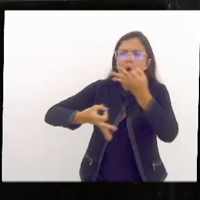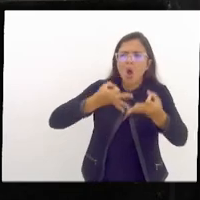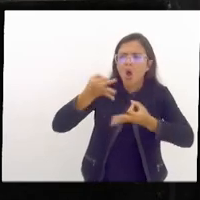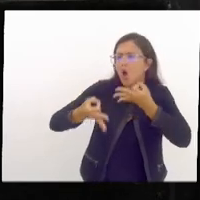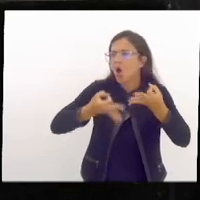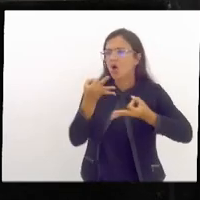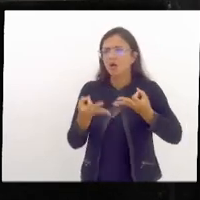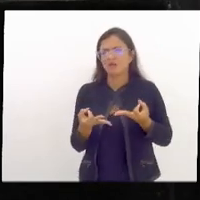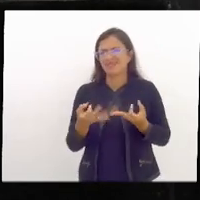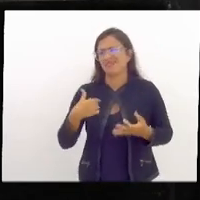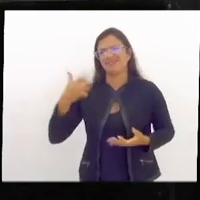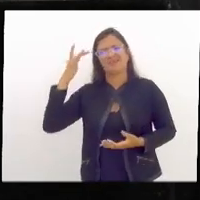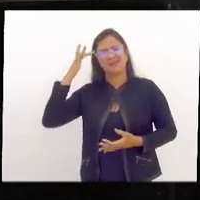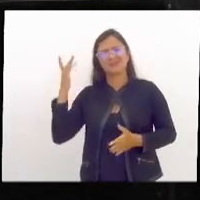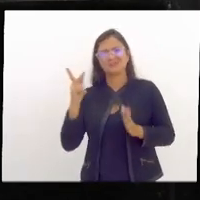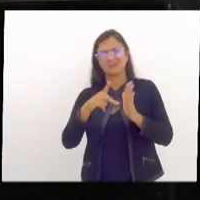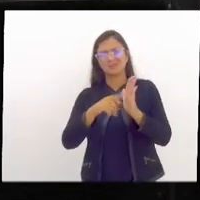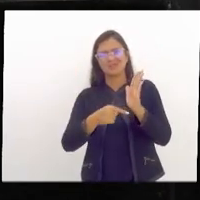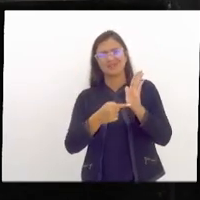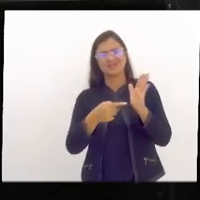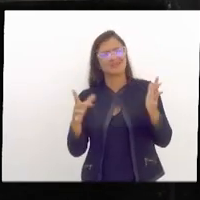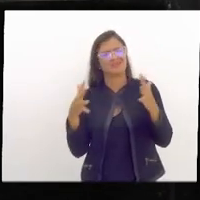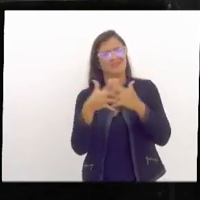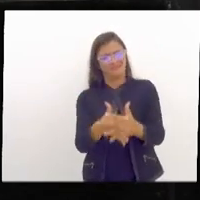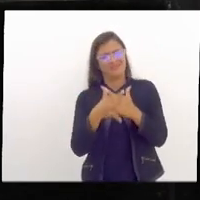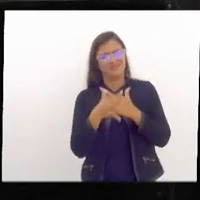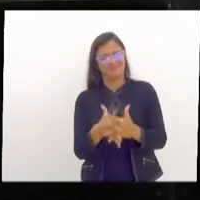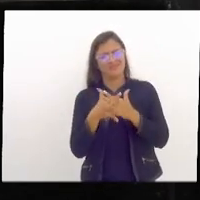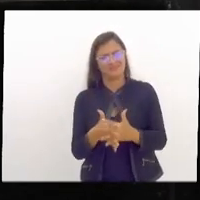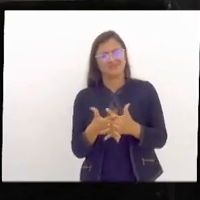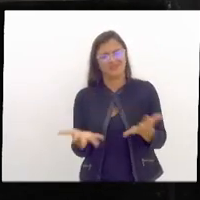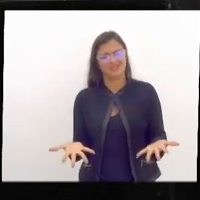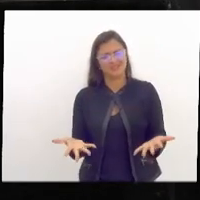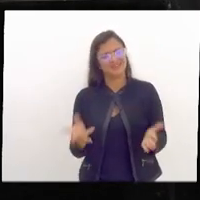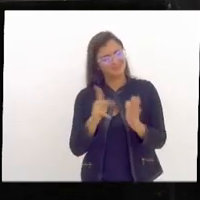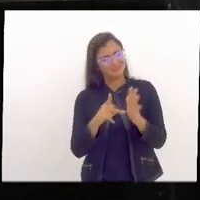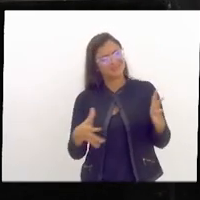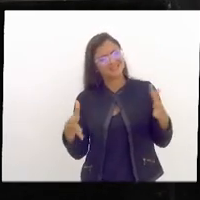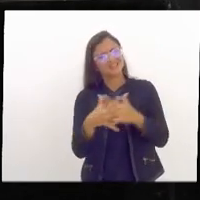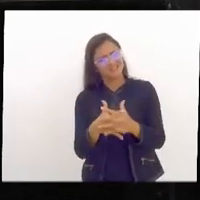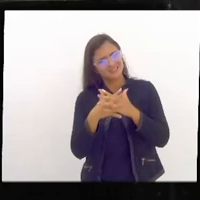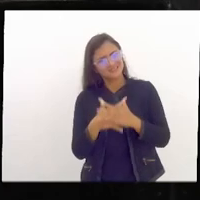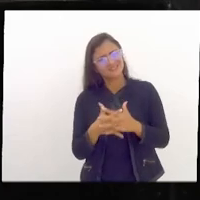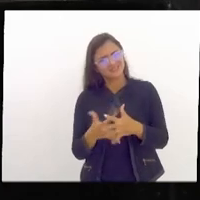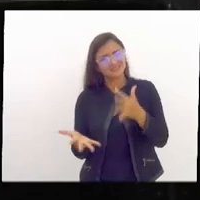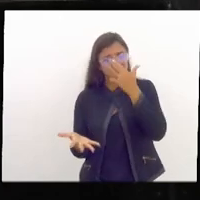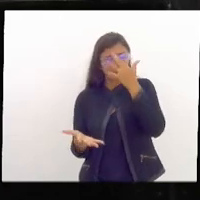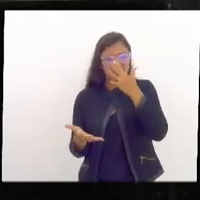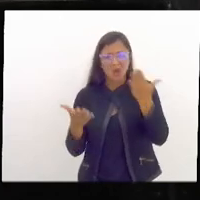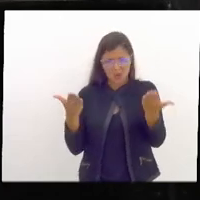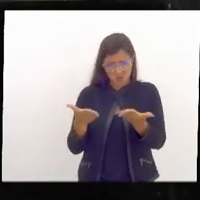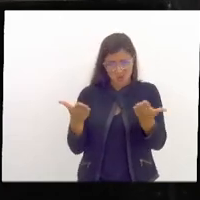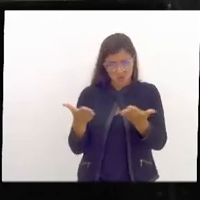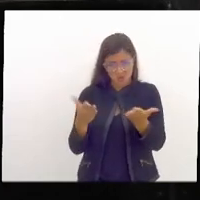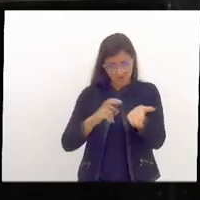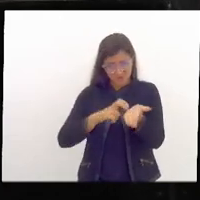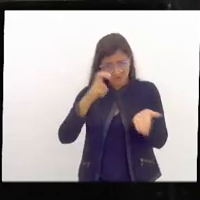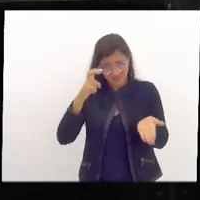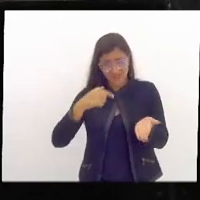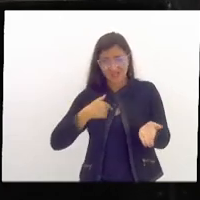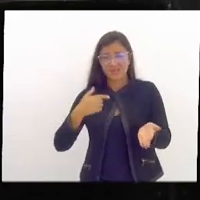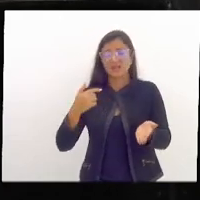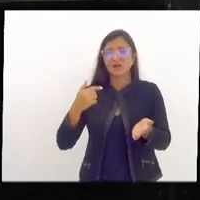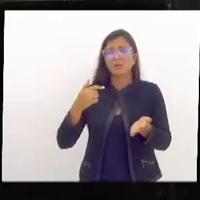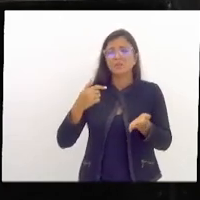o projeto extremamente confuso. Na manhã de hoje, passei alguns momentos discutindo com